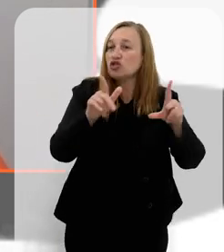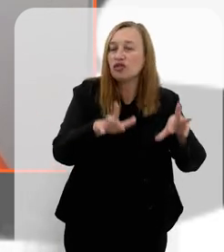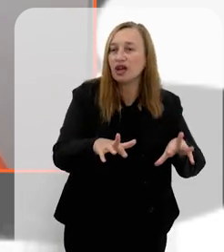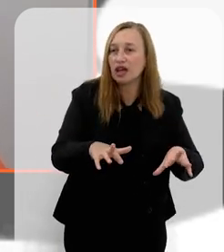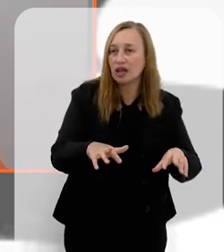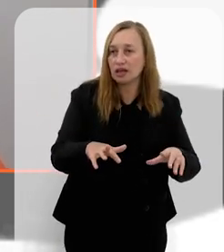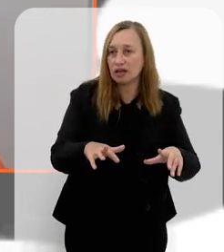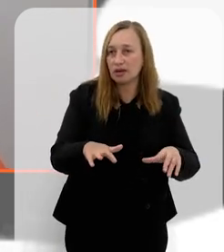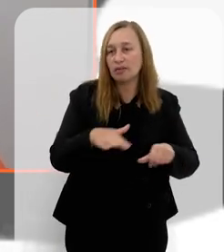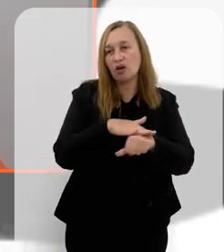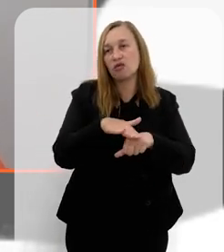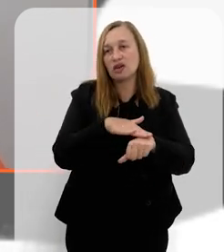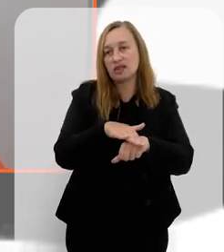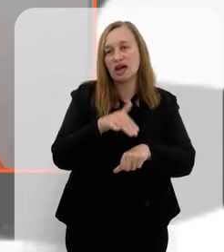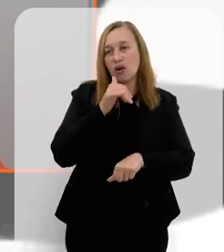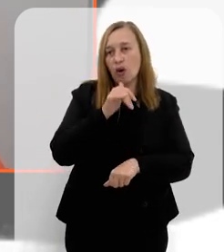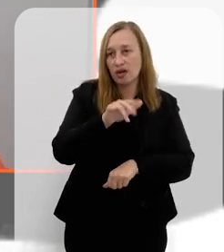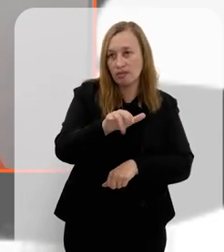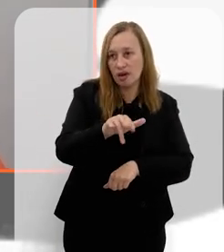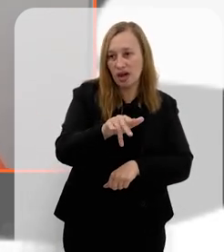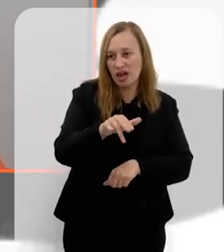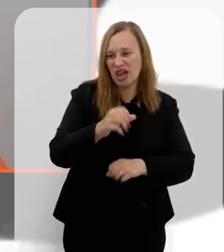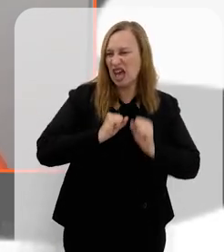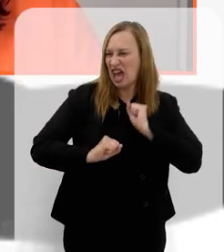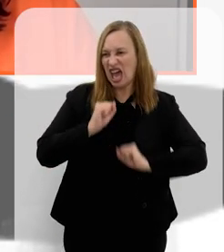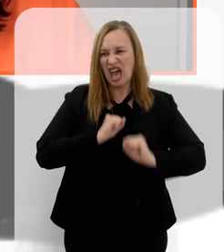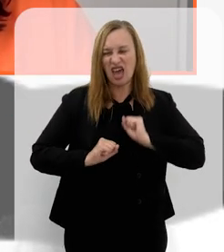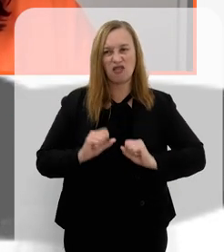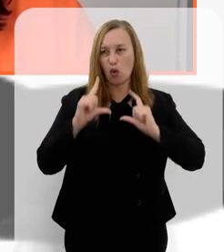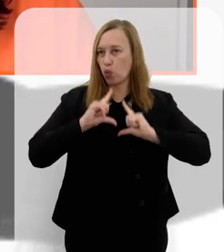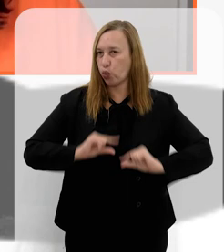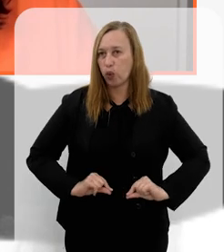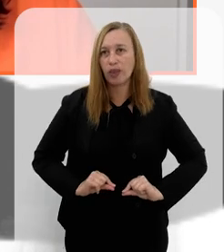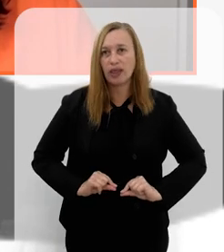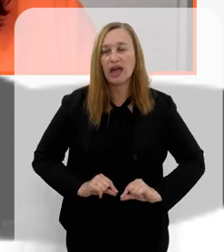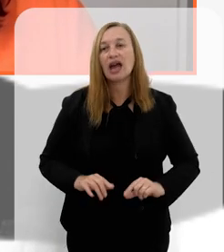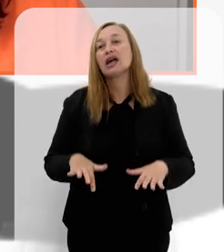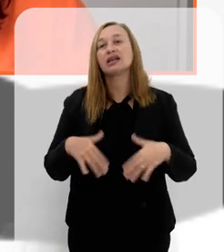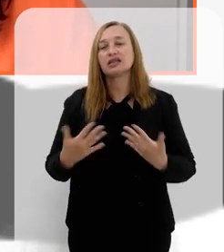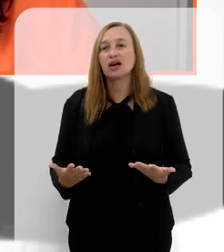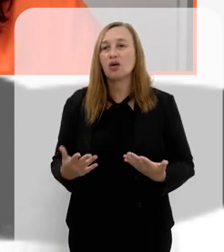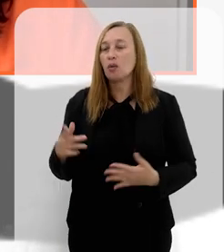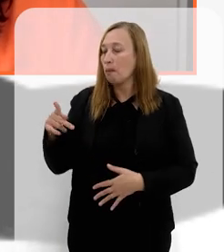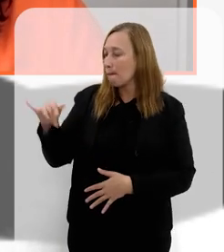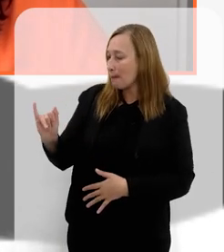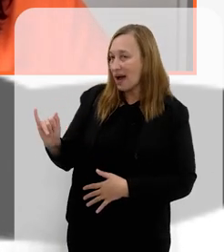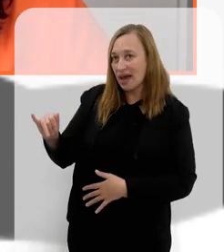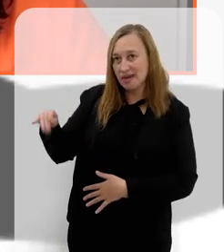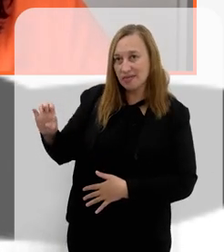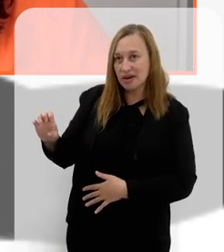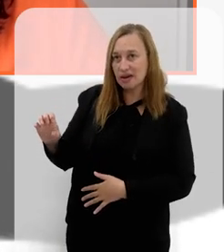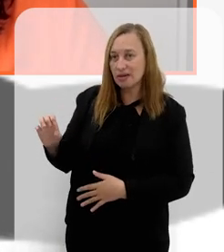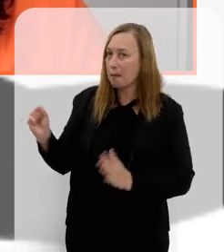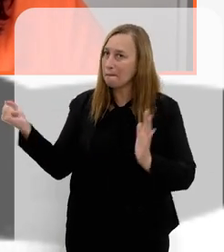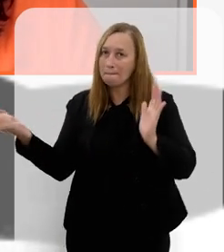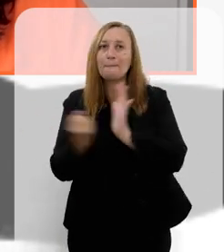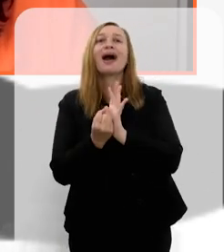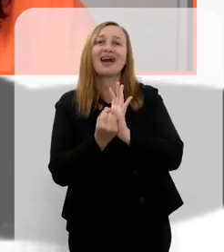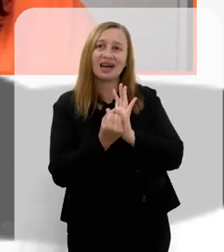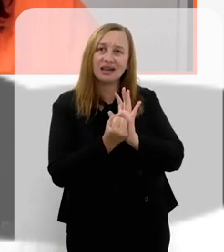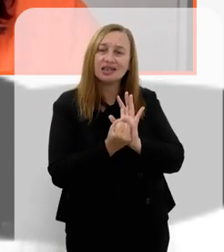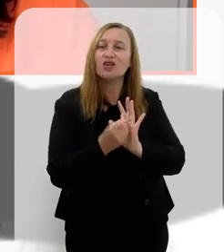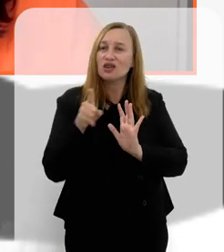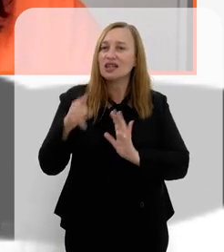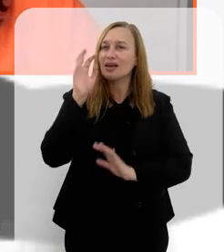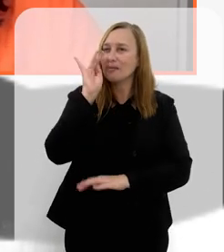de outra forma. Passou a raiva, passou a vontade de bater, né? Ou Então, seja, a parte dos pais é marcante